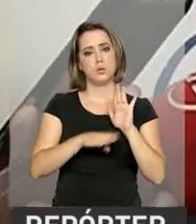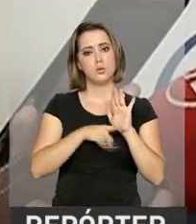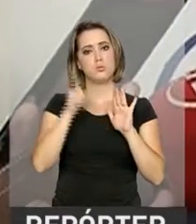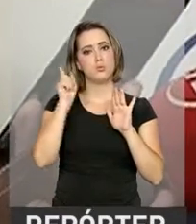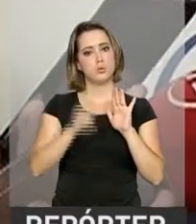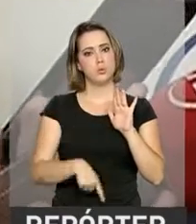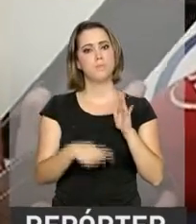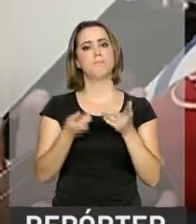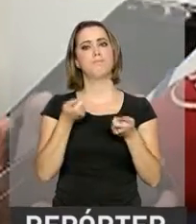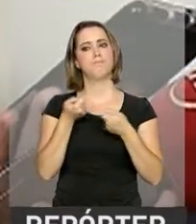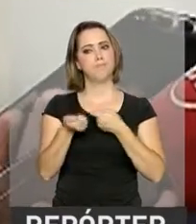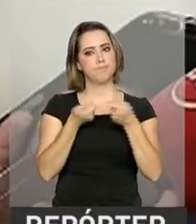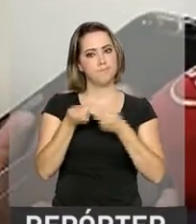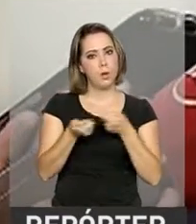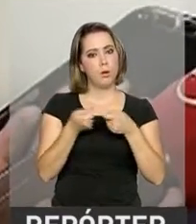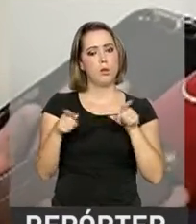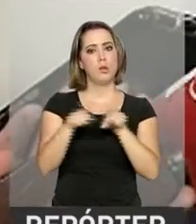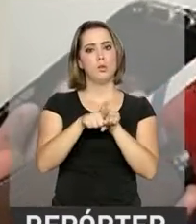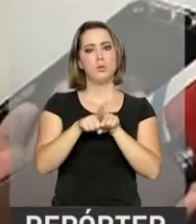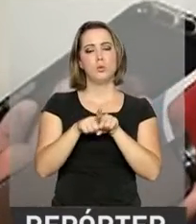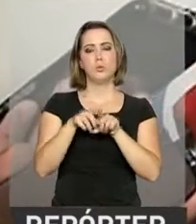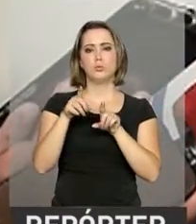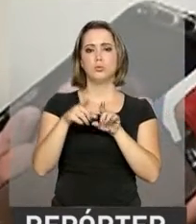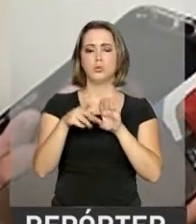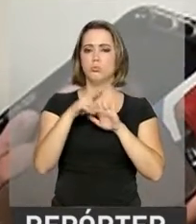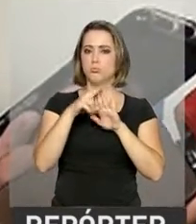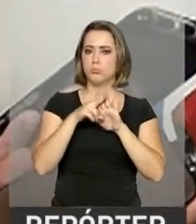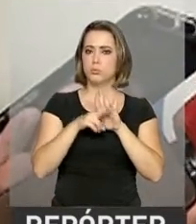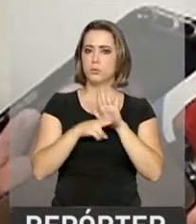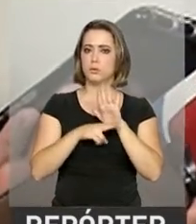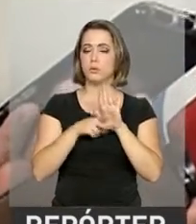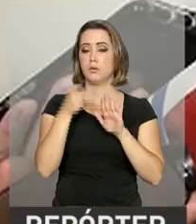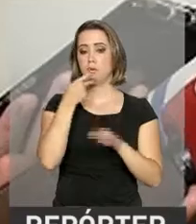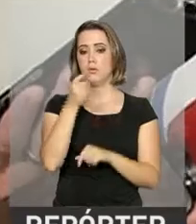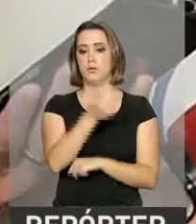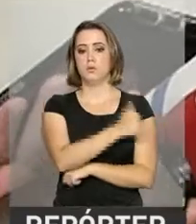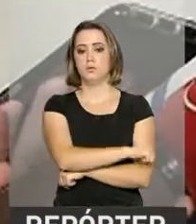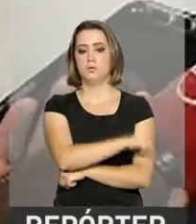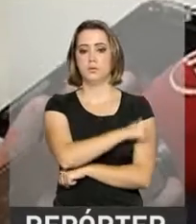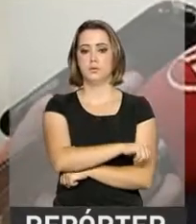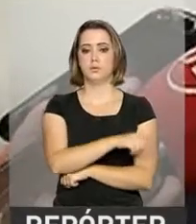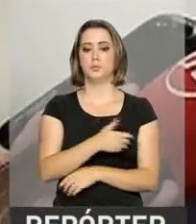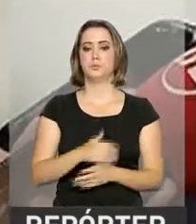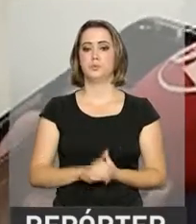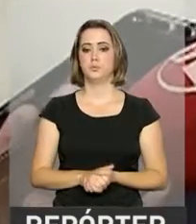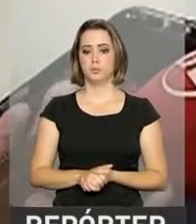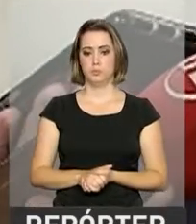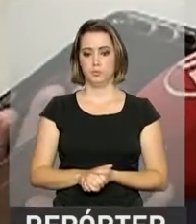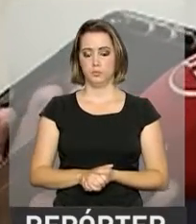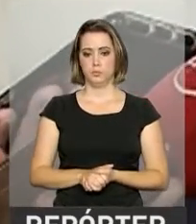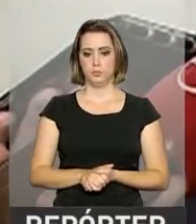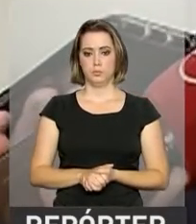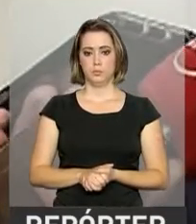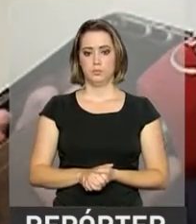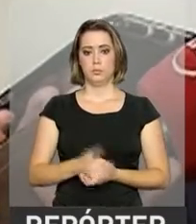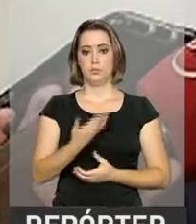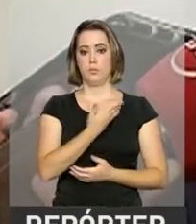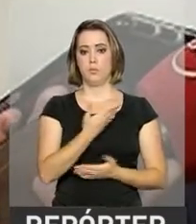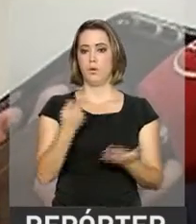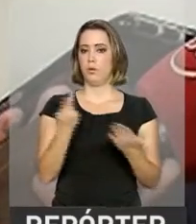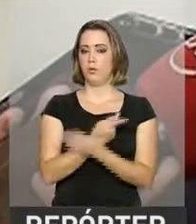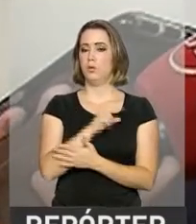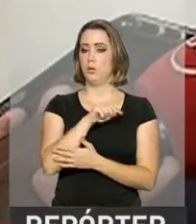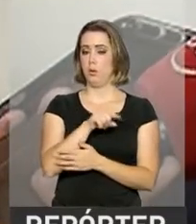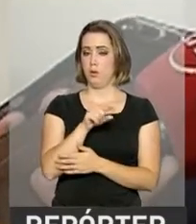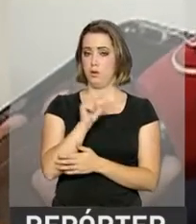muito criteriosa para resolver o problema e usou o caso do Rio de Janeiro como exemplo. O que está ali é para resolver o problema do